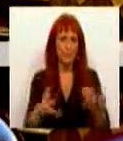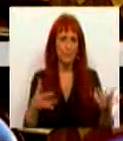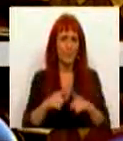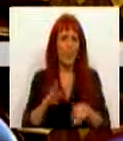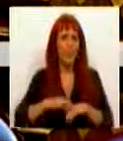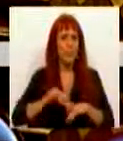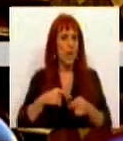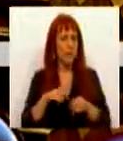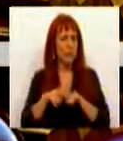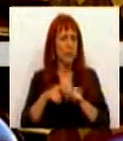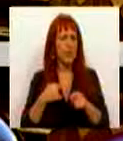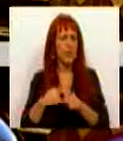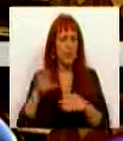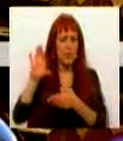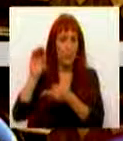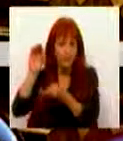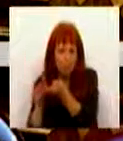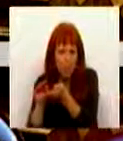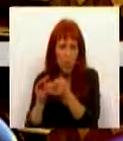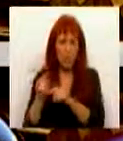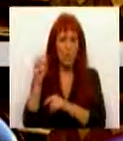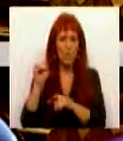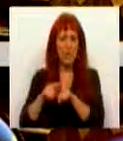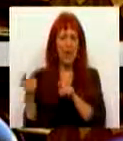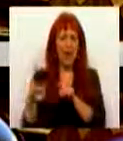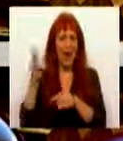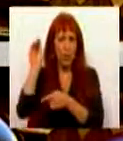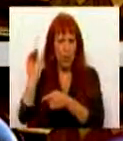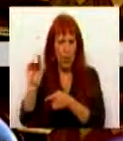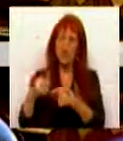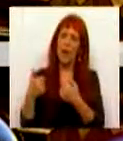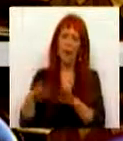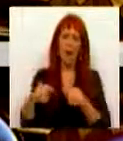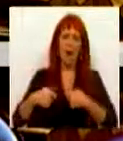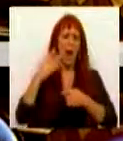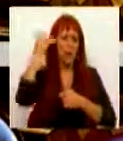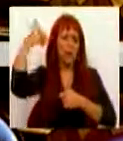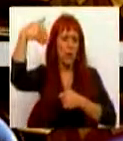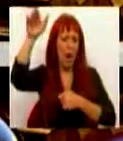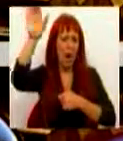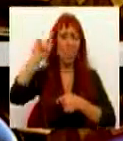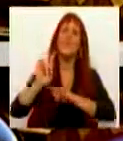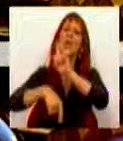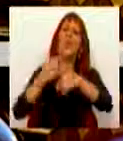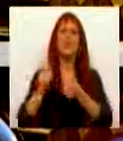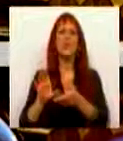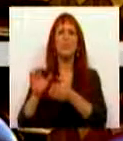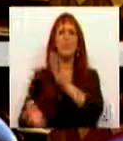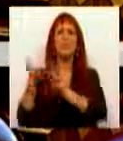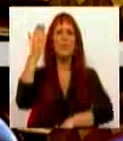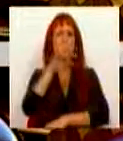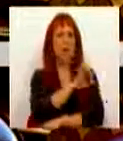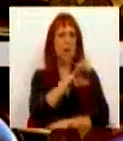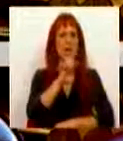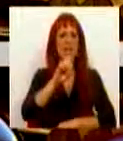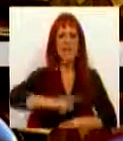por razões políticas, subcapitalizaram o banco, fragilizando o banco e deixando encargos para o futuro. Depois desse aumento de capital de